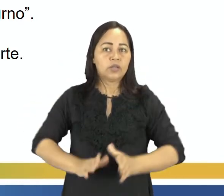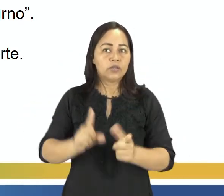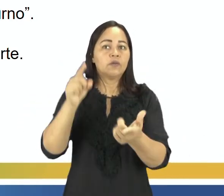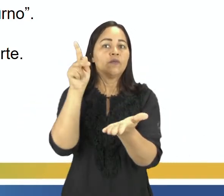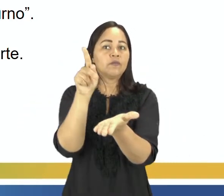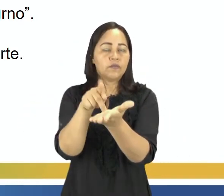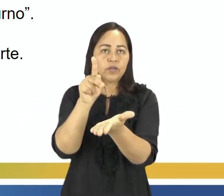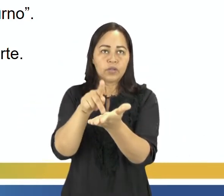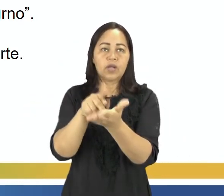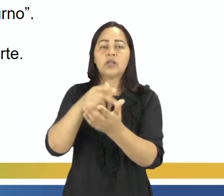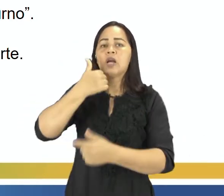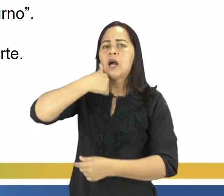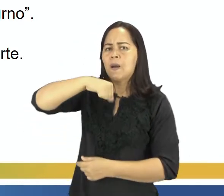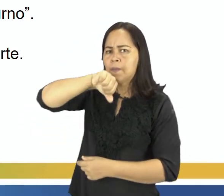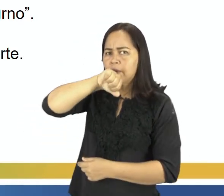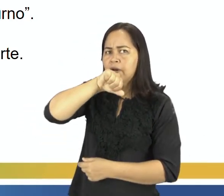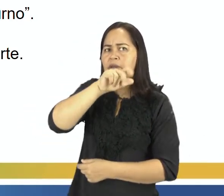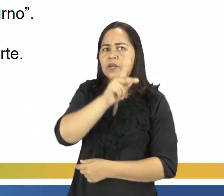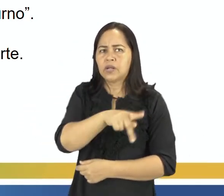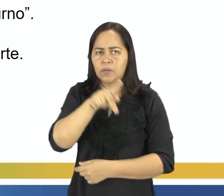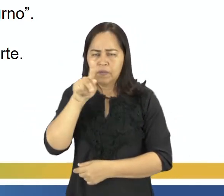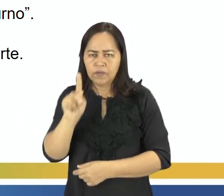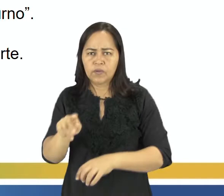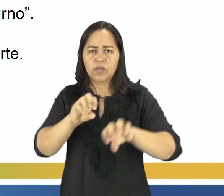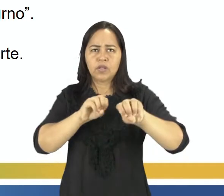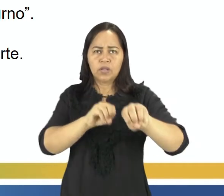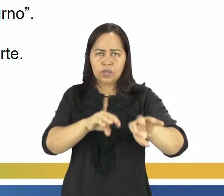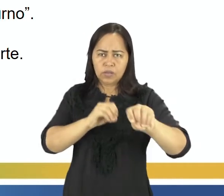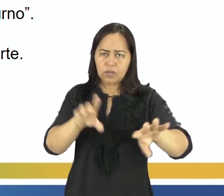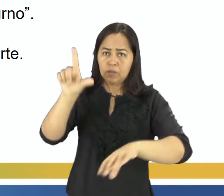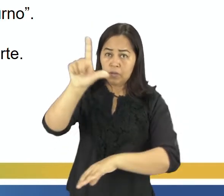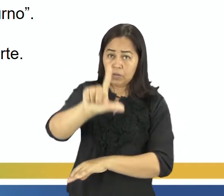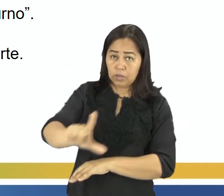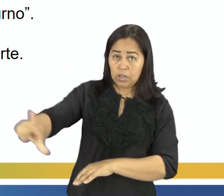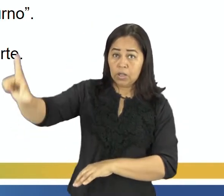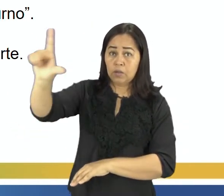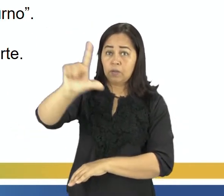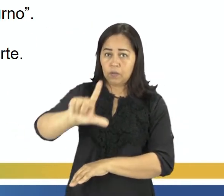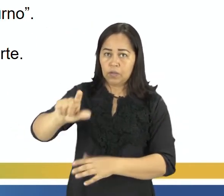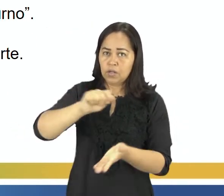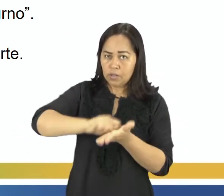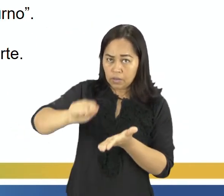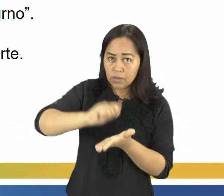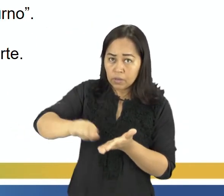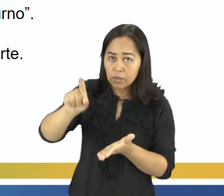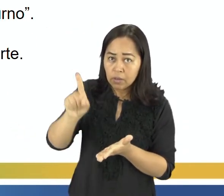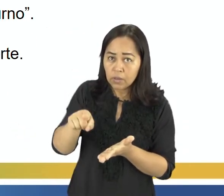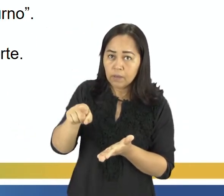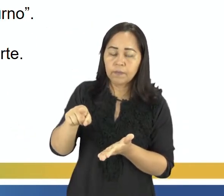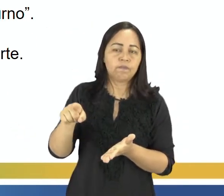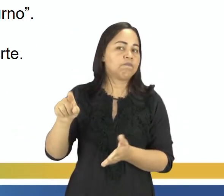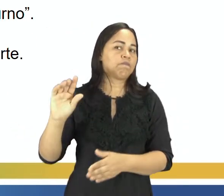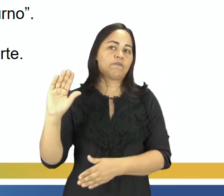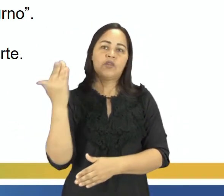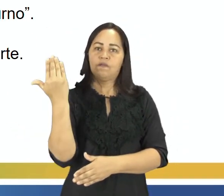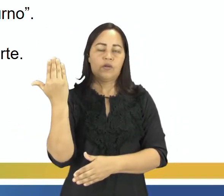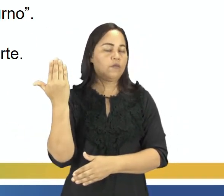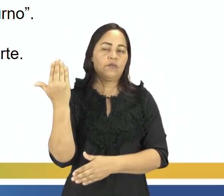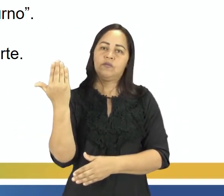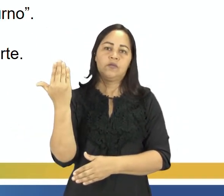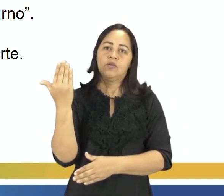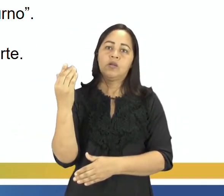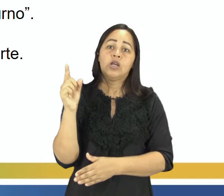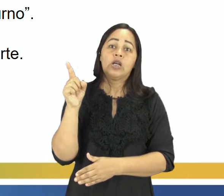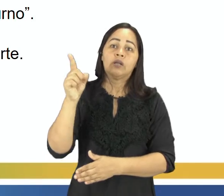mãe, que era professora, o ensinou sobre literatura e escrita. Falso. No início